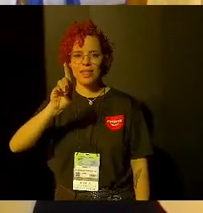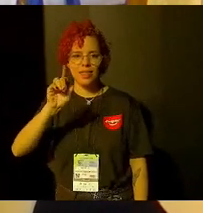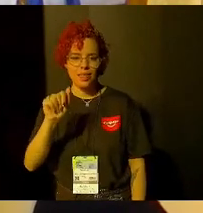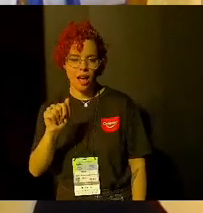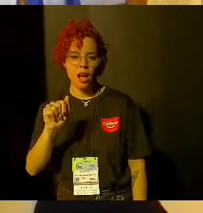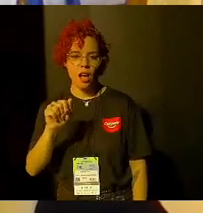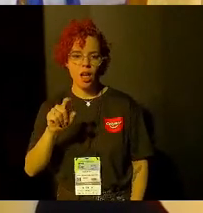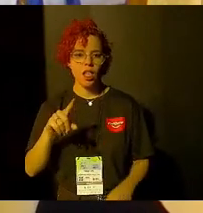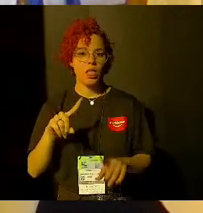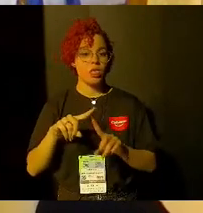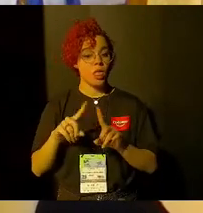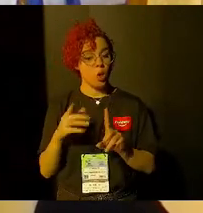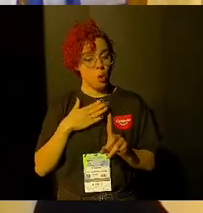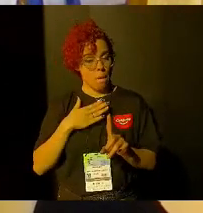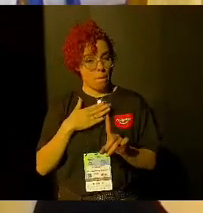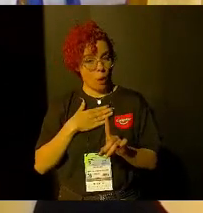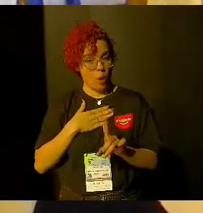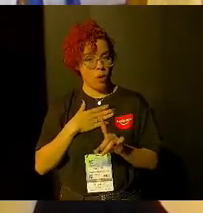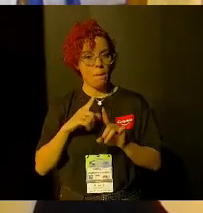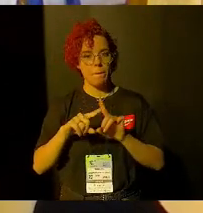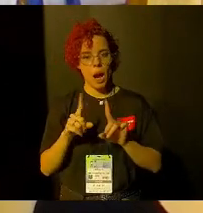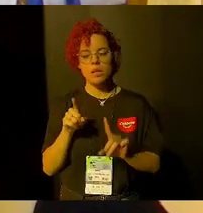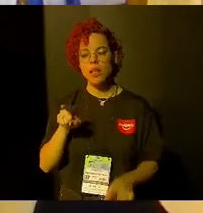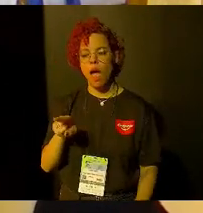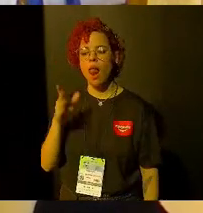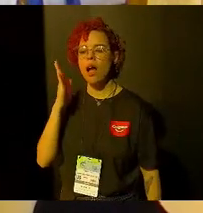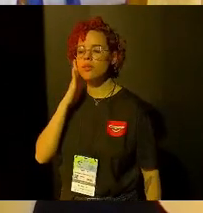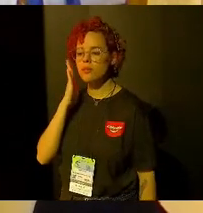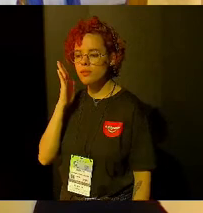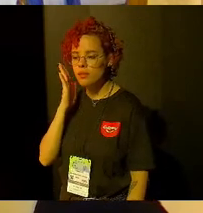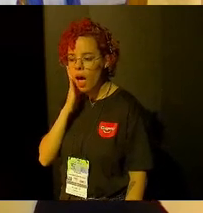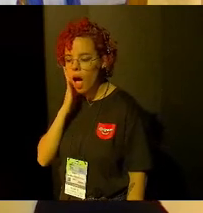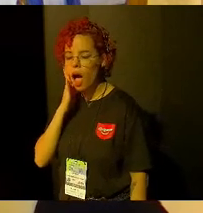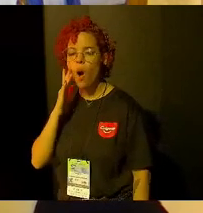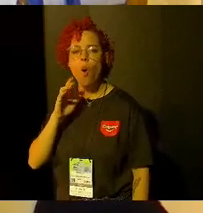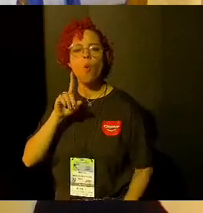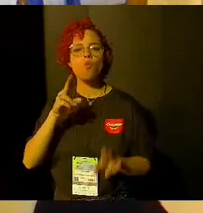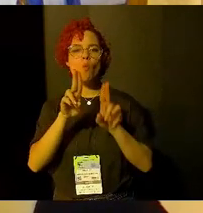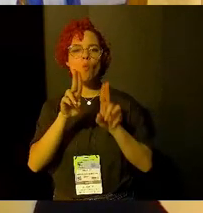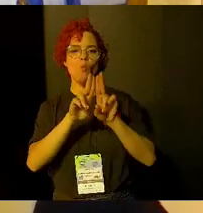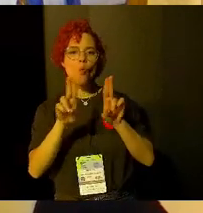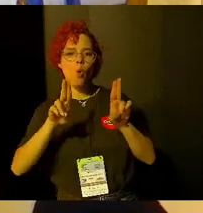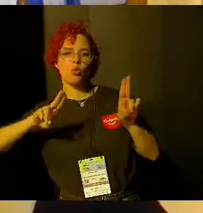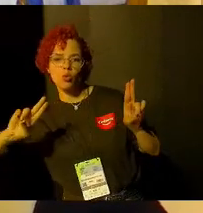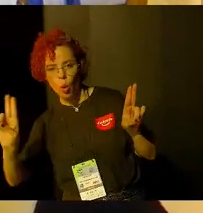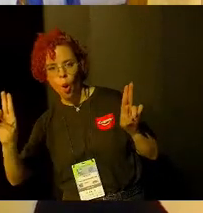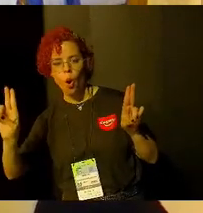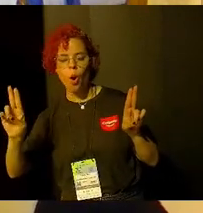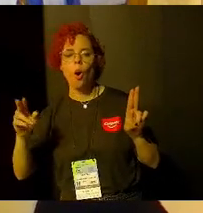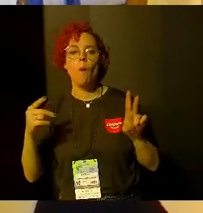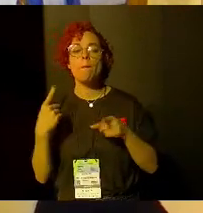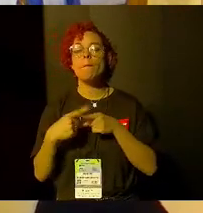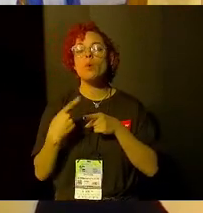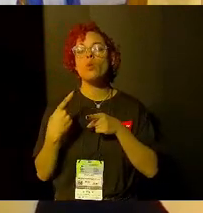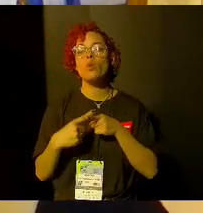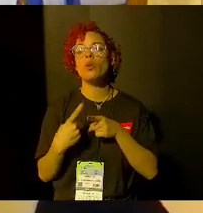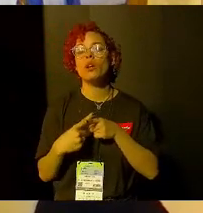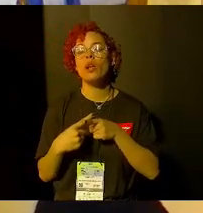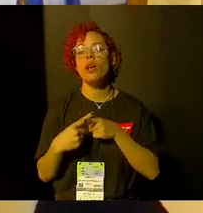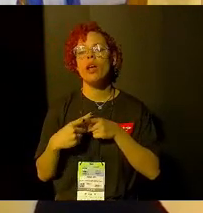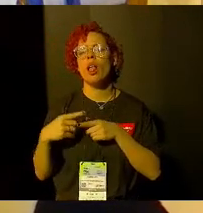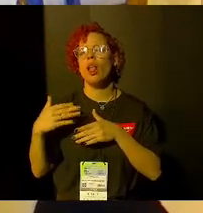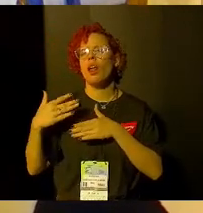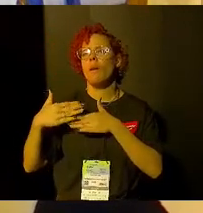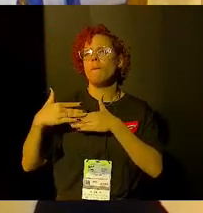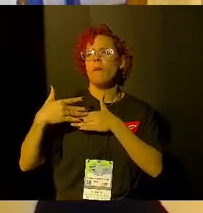afetivamente nossos mas que a gente saiba tia Cida de Oliveira Seu José de Almeida porque daqui a